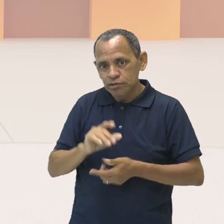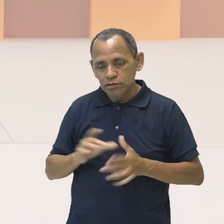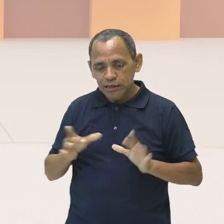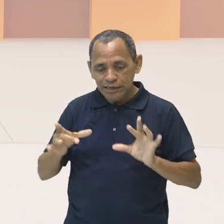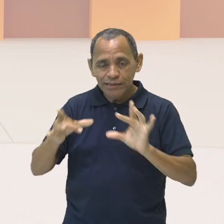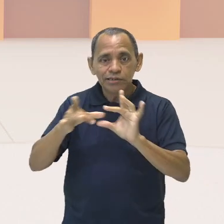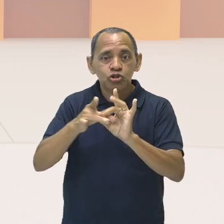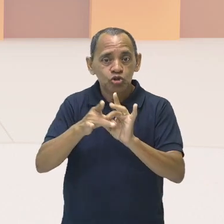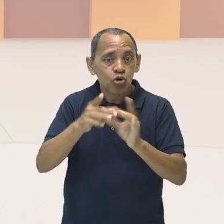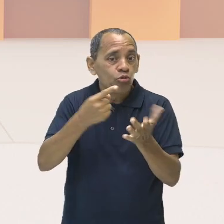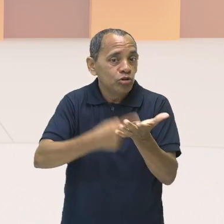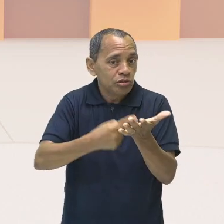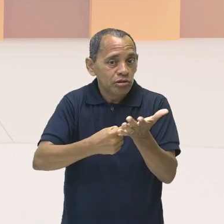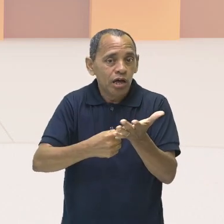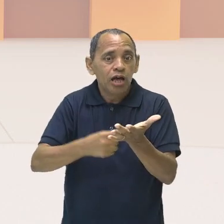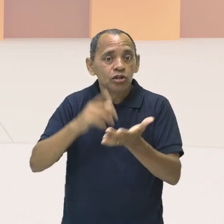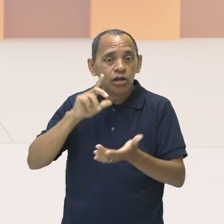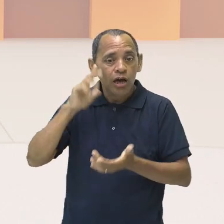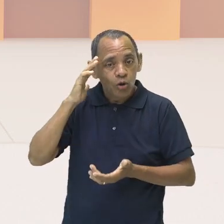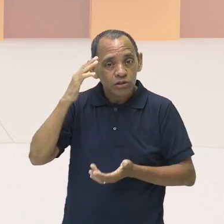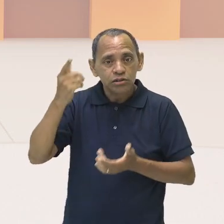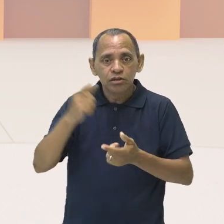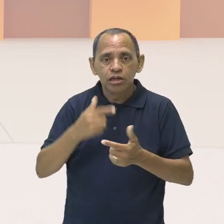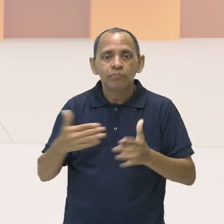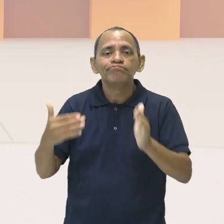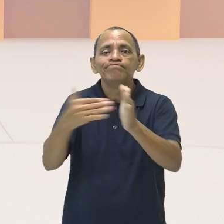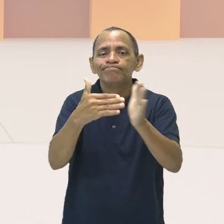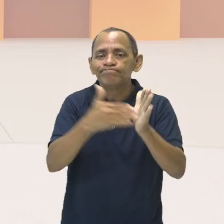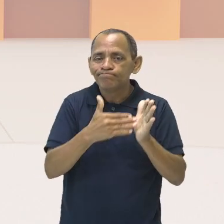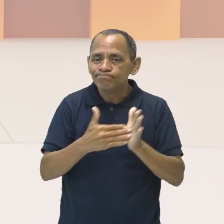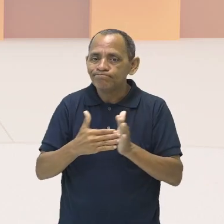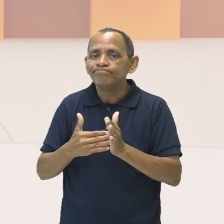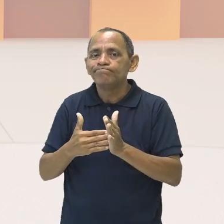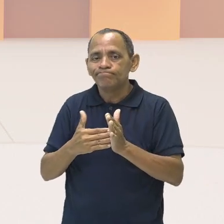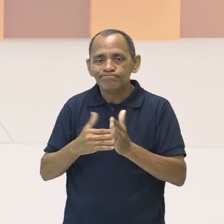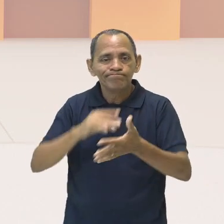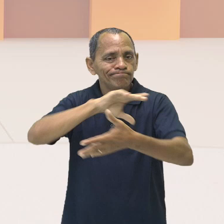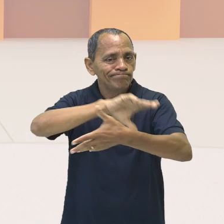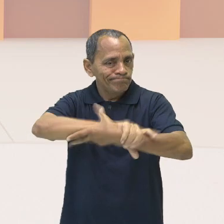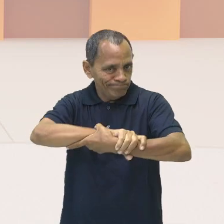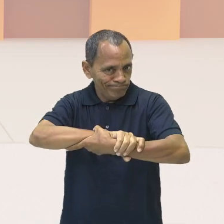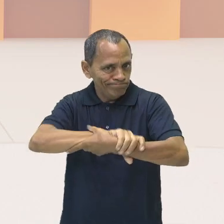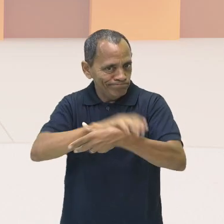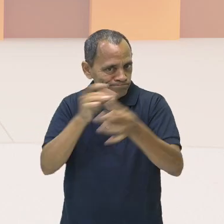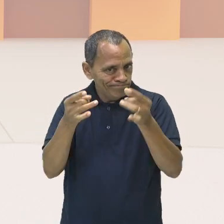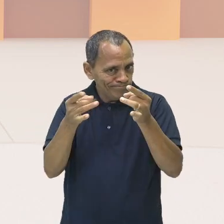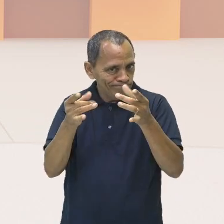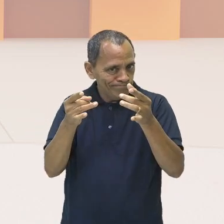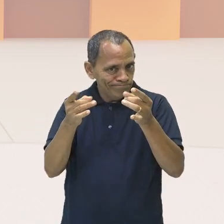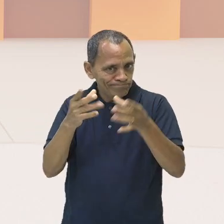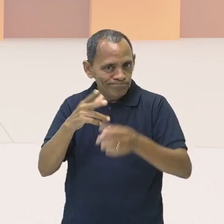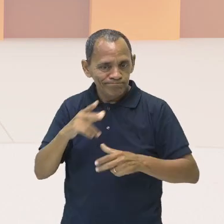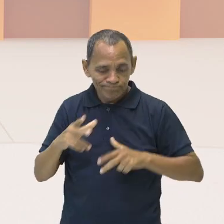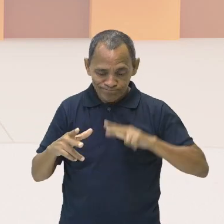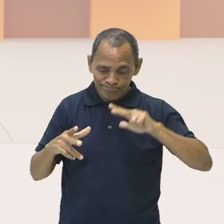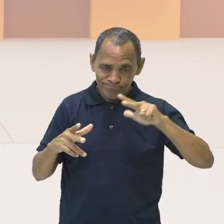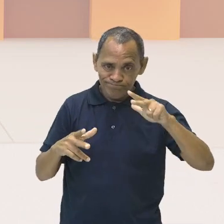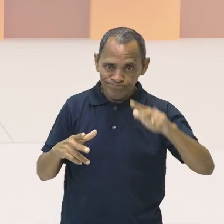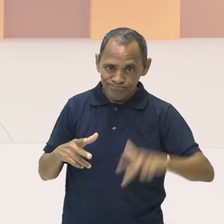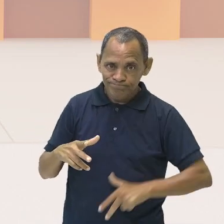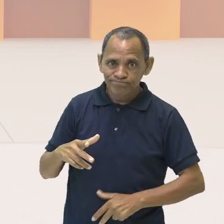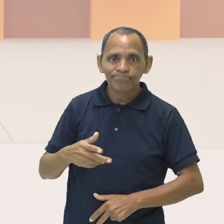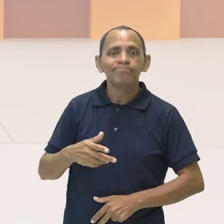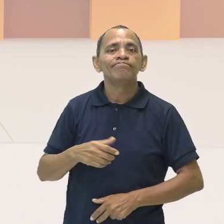Ibérica, ela ocasionou a interrupção da parceria comercial entre Portugal